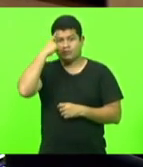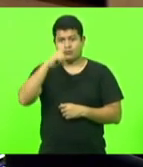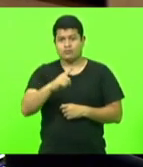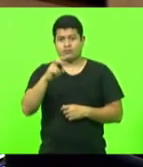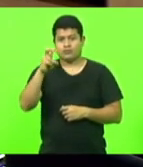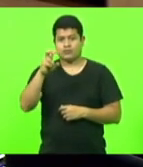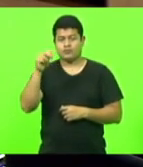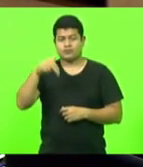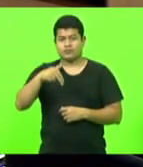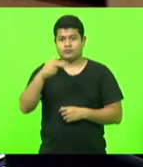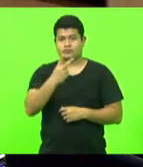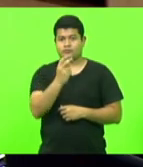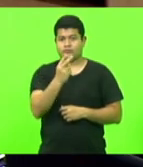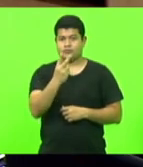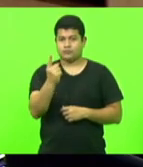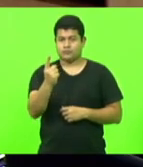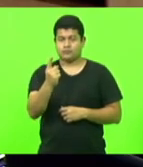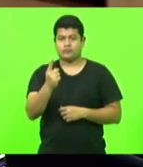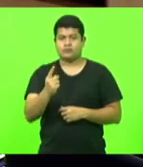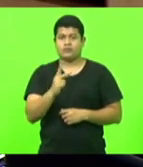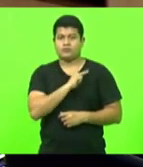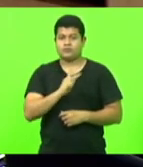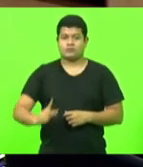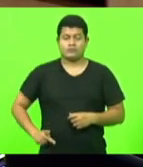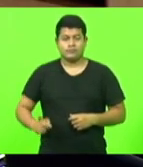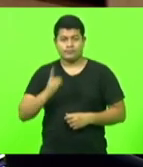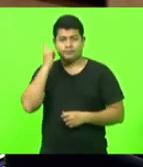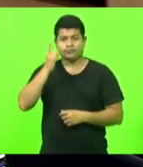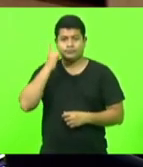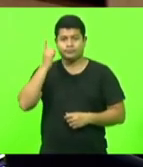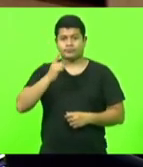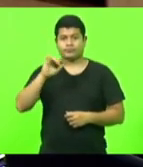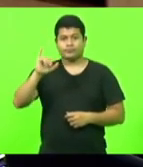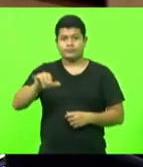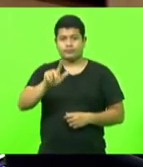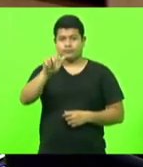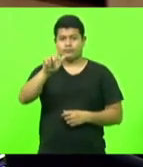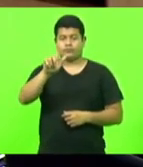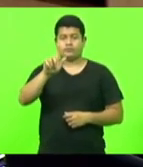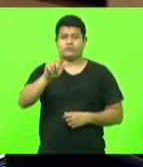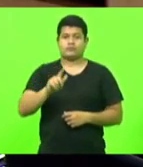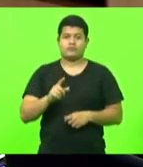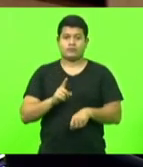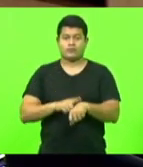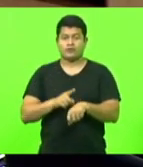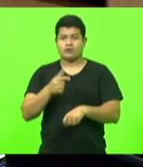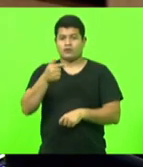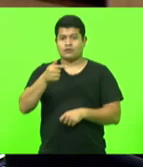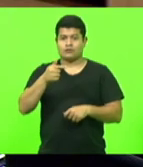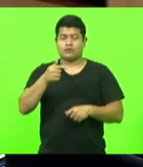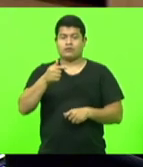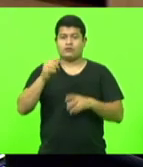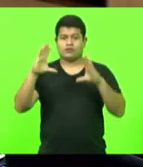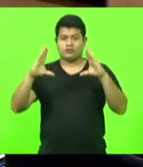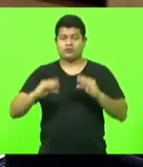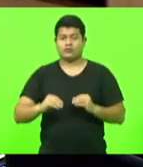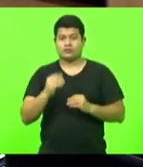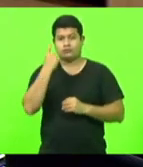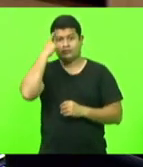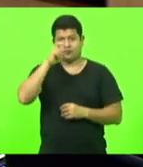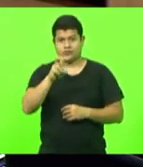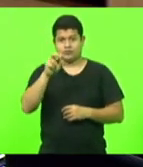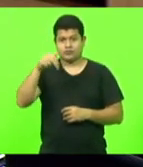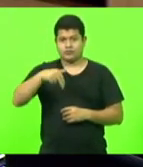5 de novembro de 2021. Presidência, deputado Júlio Garcia. Às 19 horas do dia 5 do mês de novembro do ano de